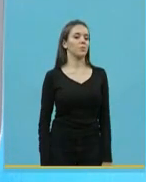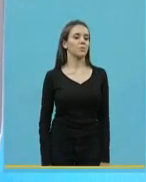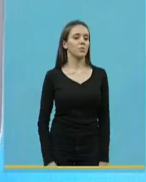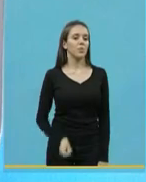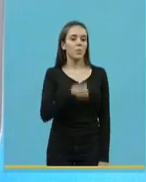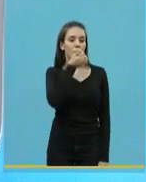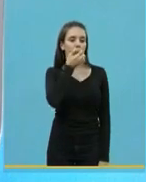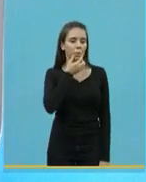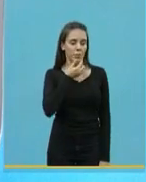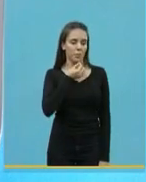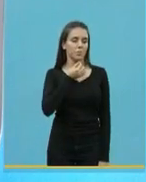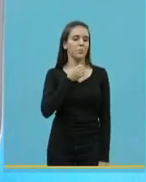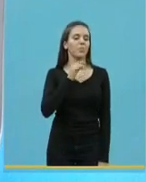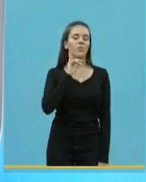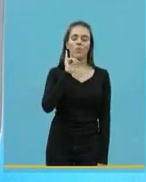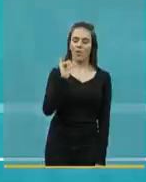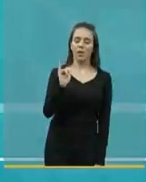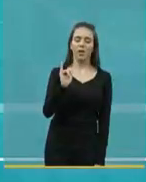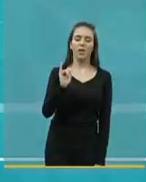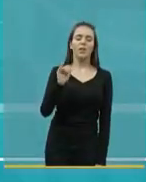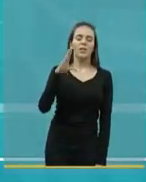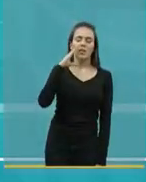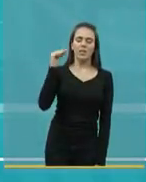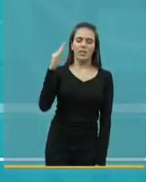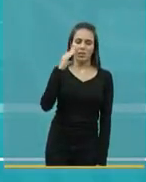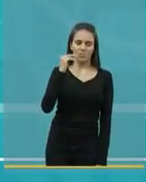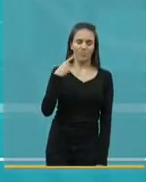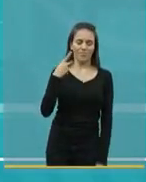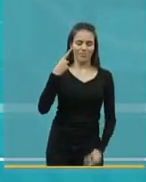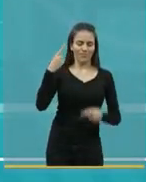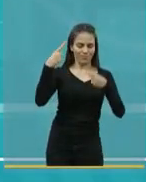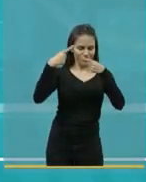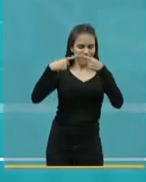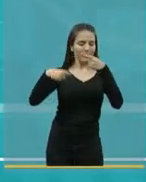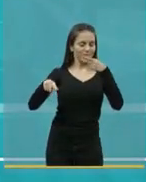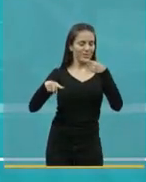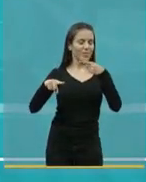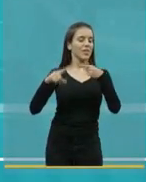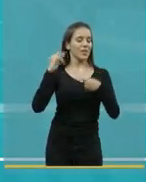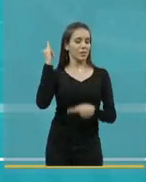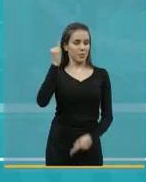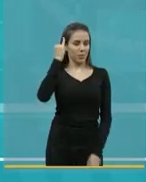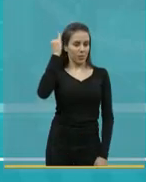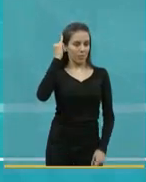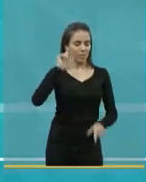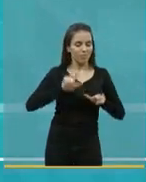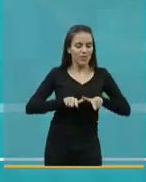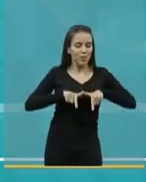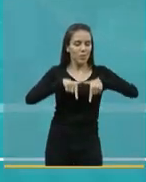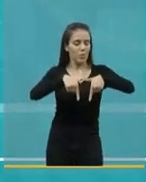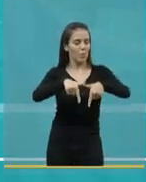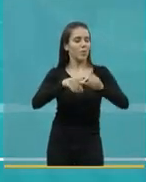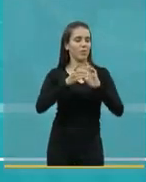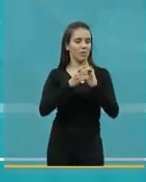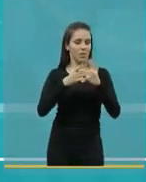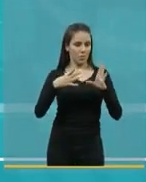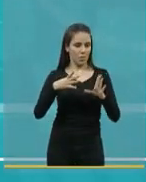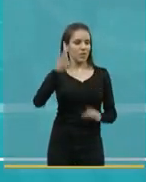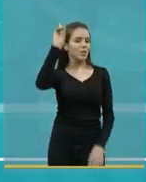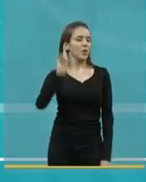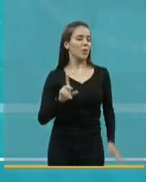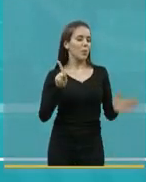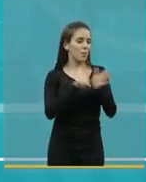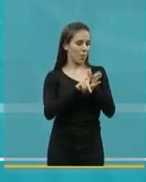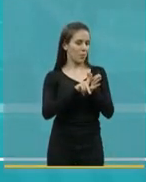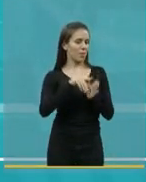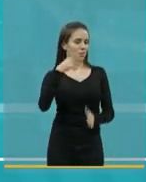ciro nós temos pontos de convergência importantes em relação à luta democrática e por direito no país